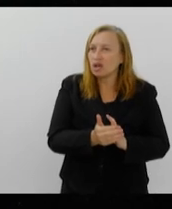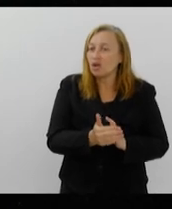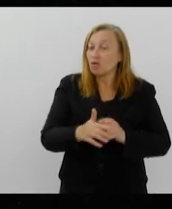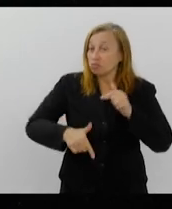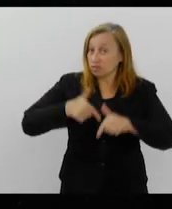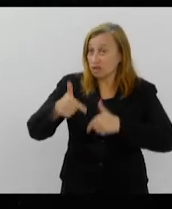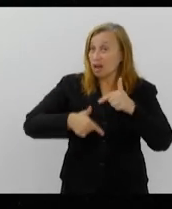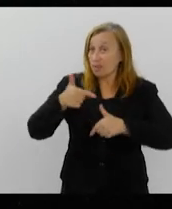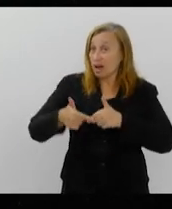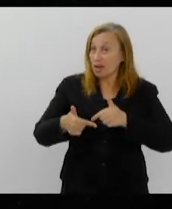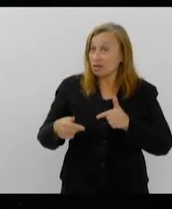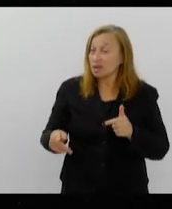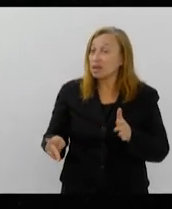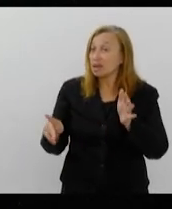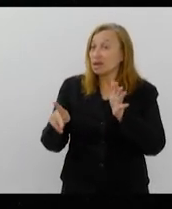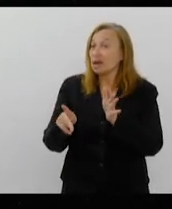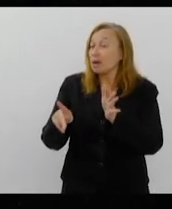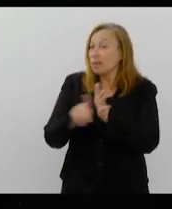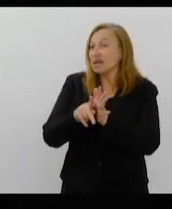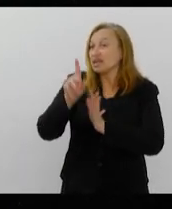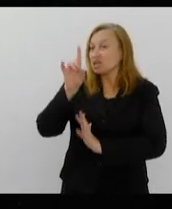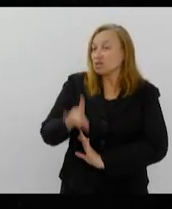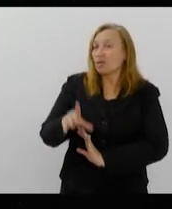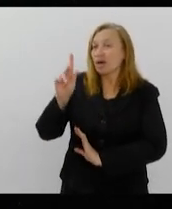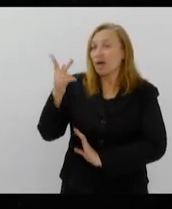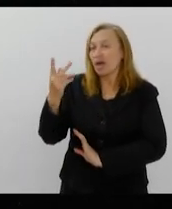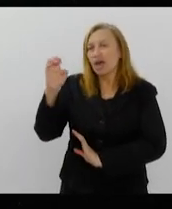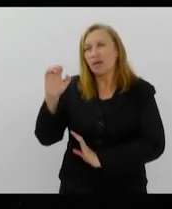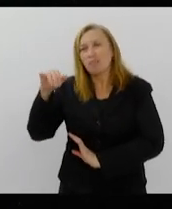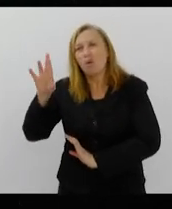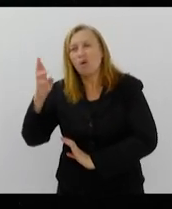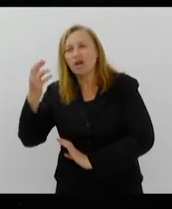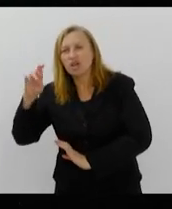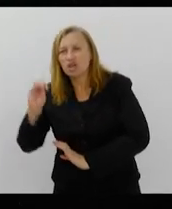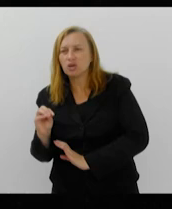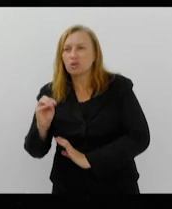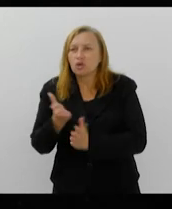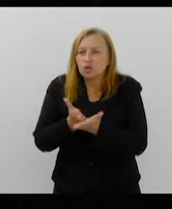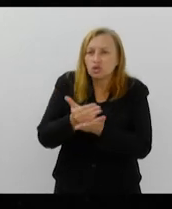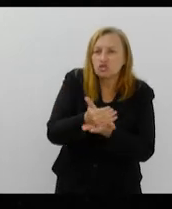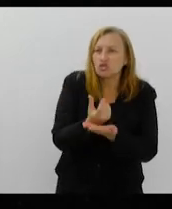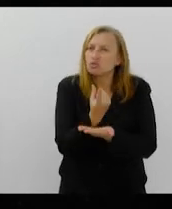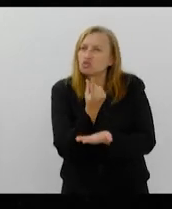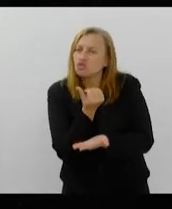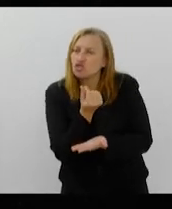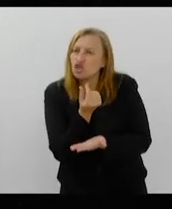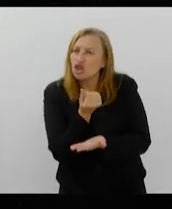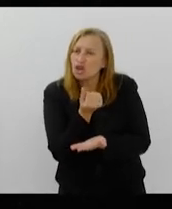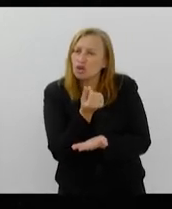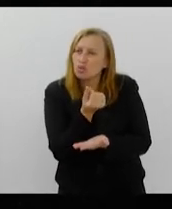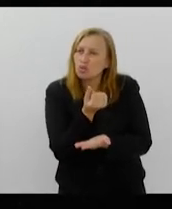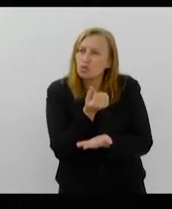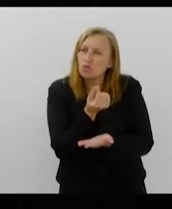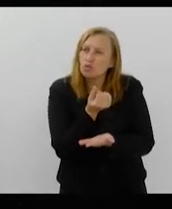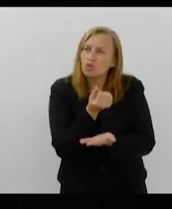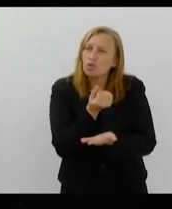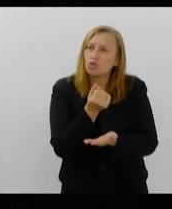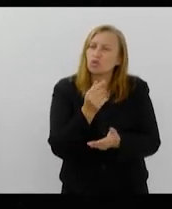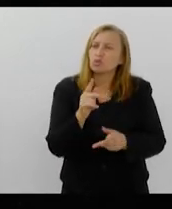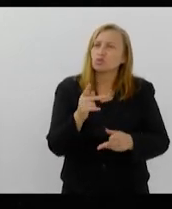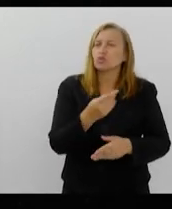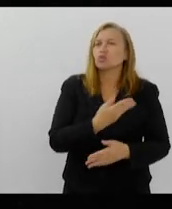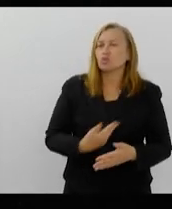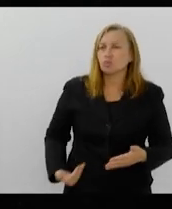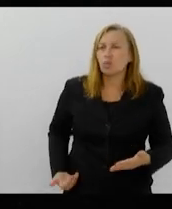exercida pelo Hemorrio, a não ser outra, do desvio do dinheiro público, da malversação do dinheiro público na